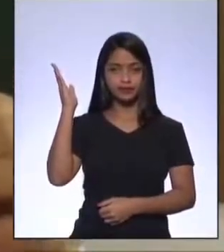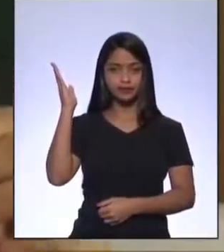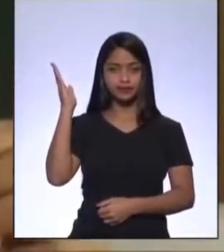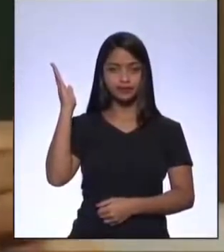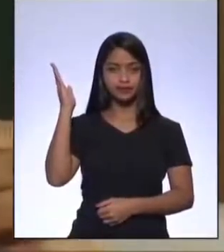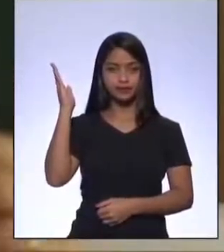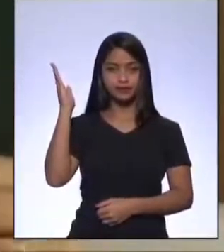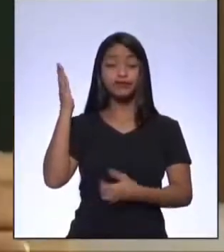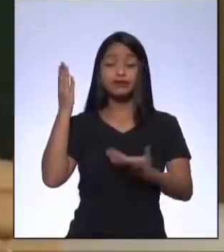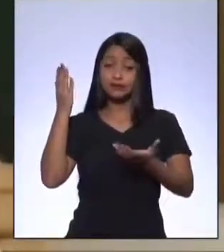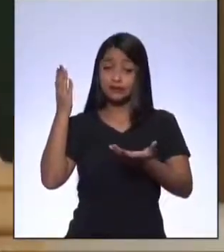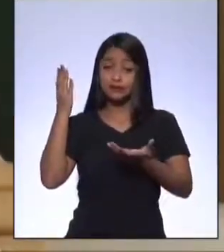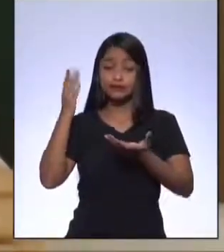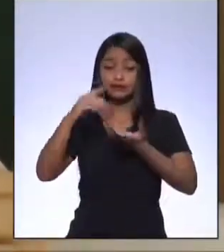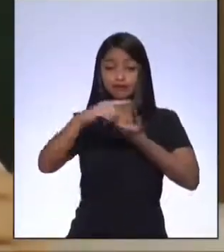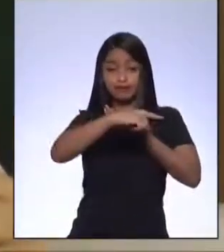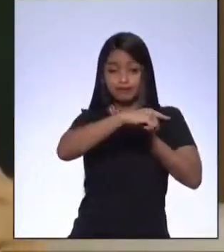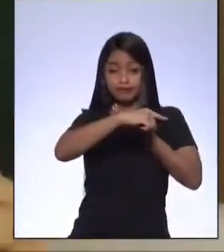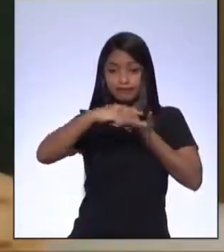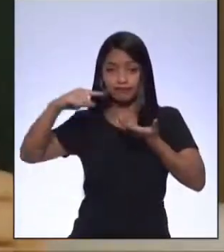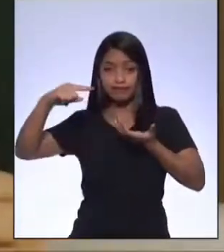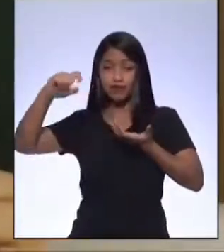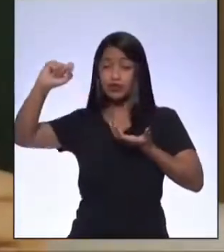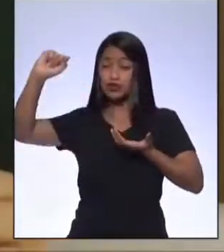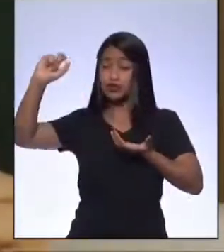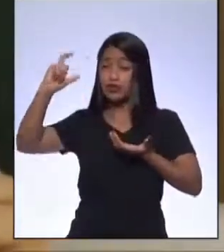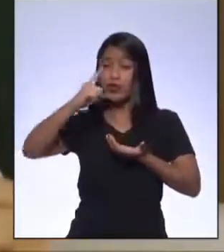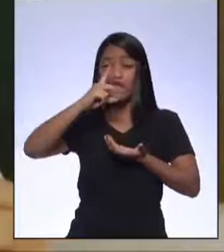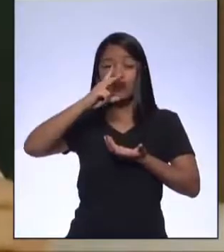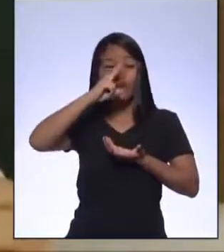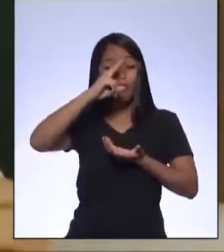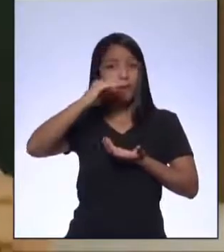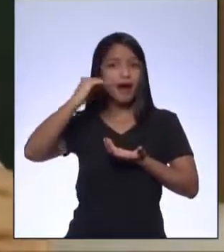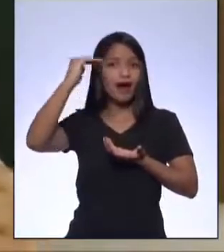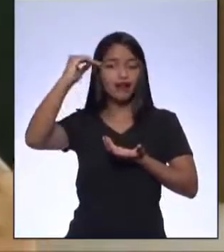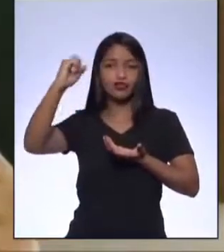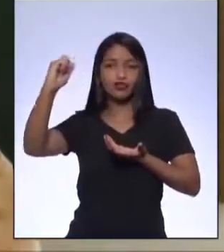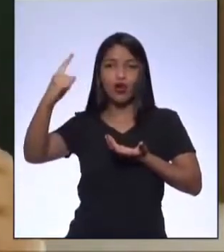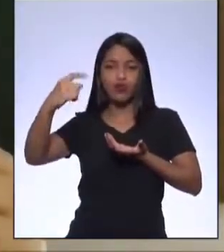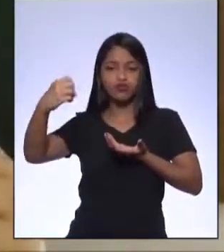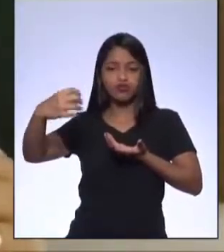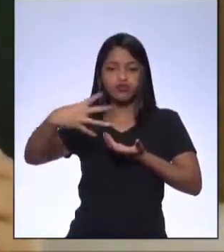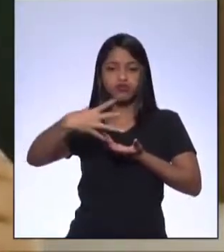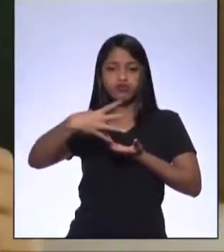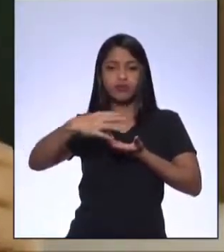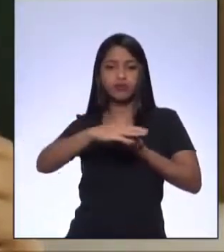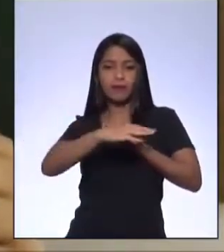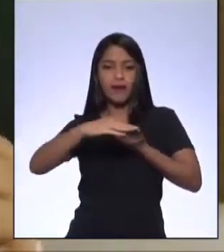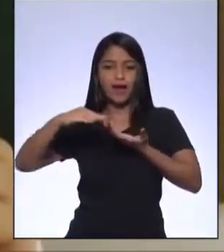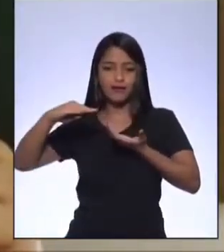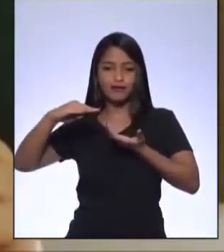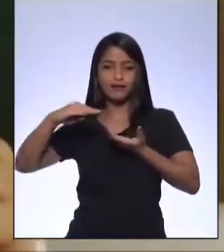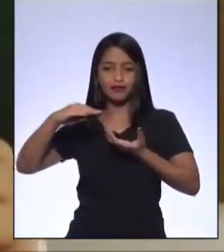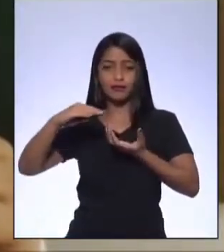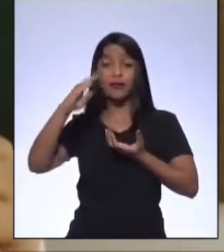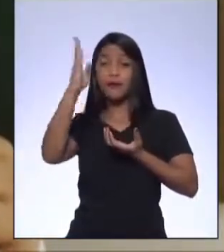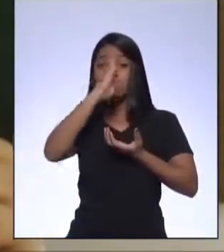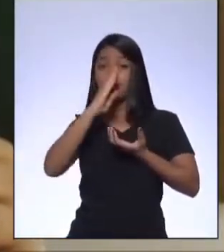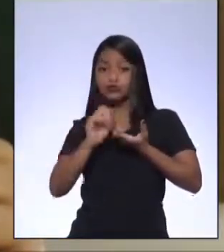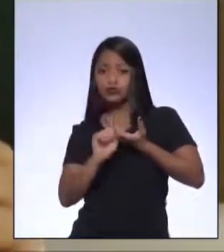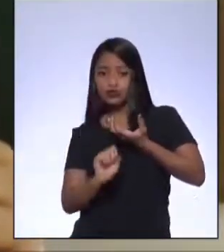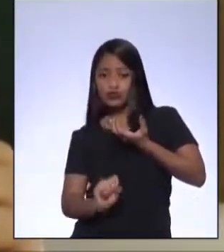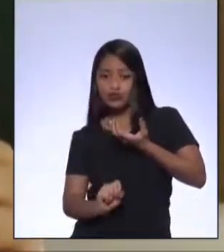Teoricamente, aqui é onde o Sol incide com maior força. Ó, aqui é o sul do Brasil e a